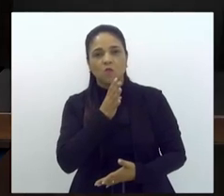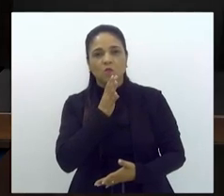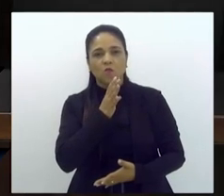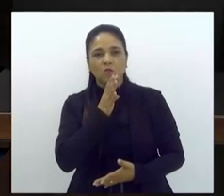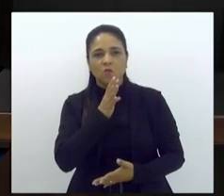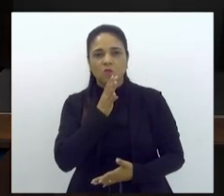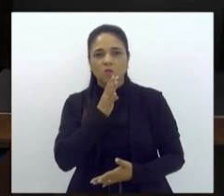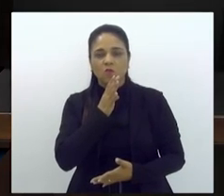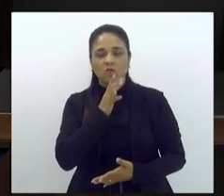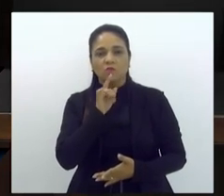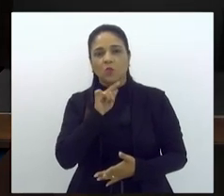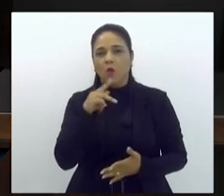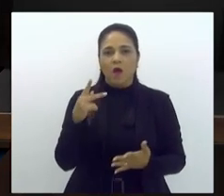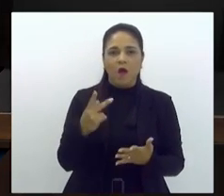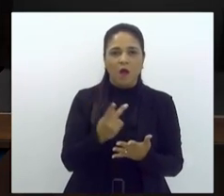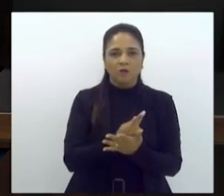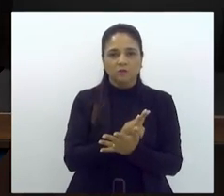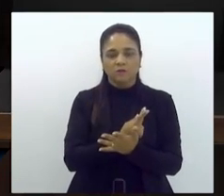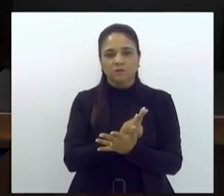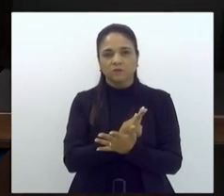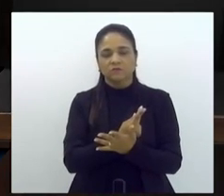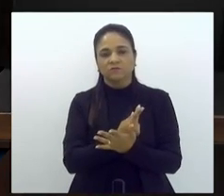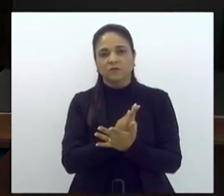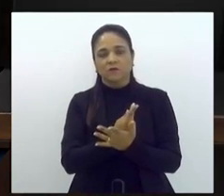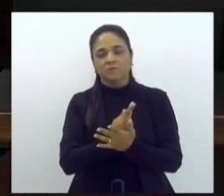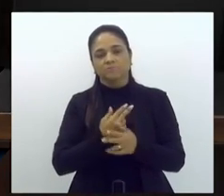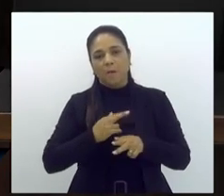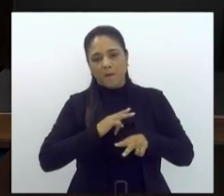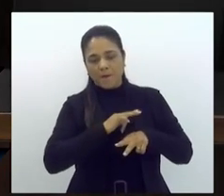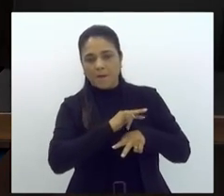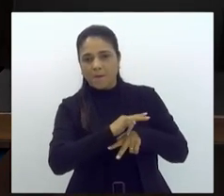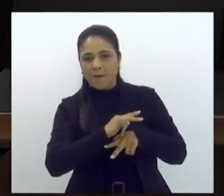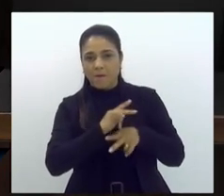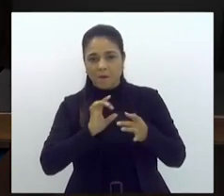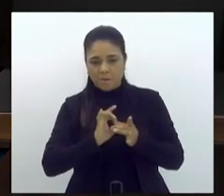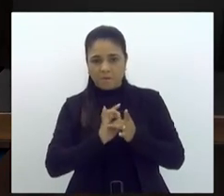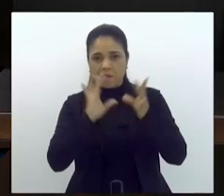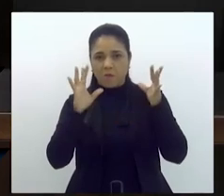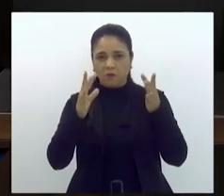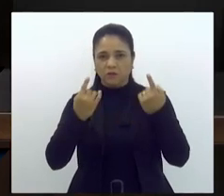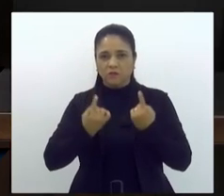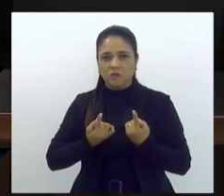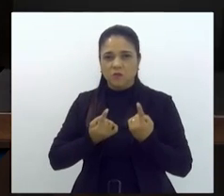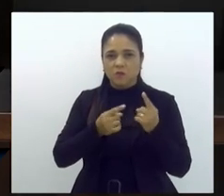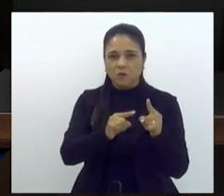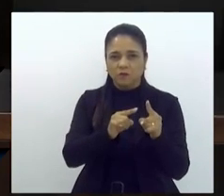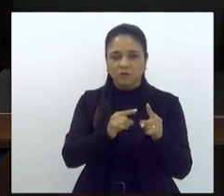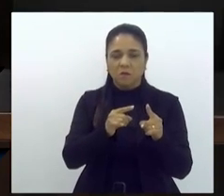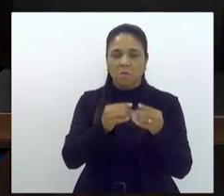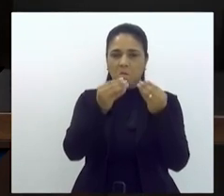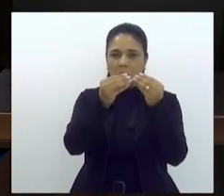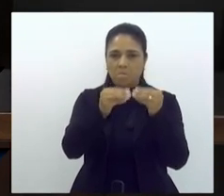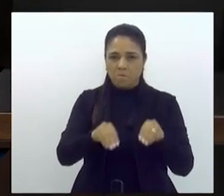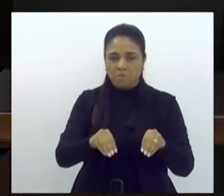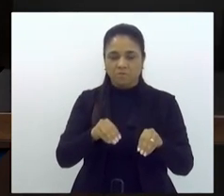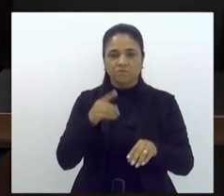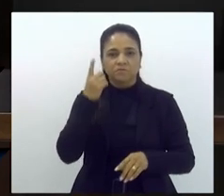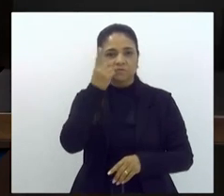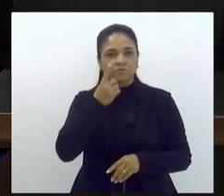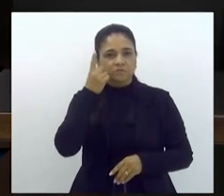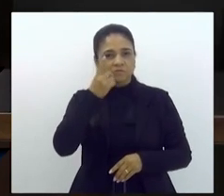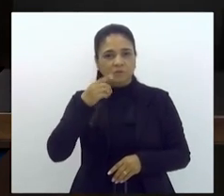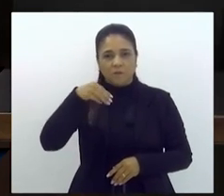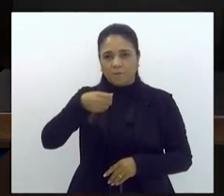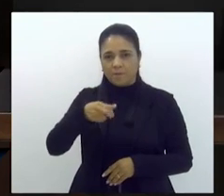repugnante Episódio de intolerância democrática que prejudicou a visita da excelentíssima senhora deputada Marina